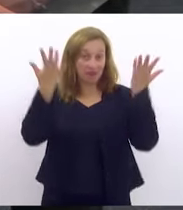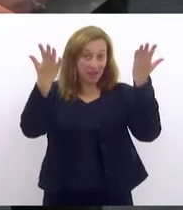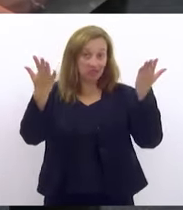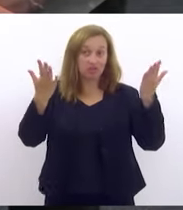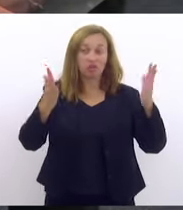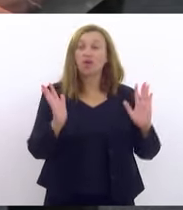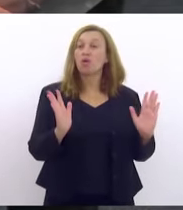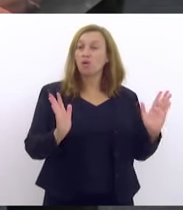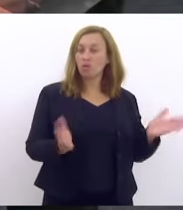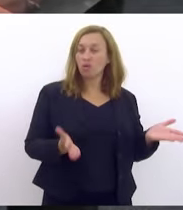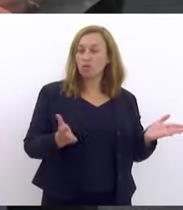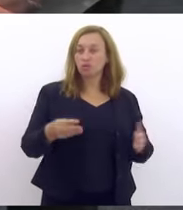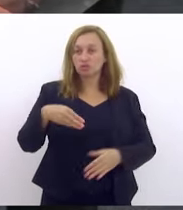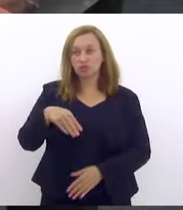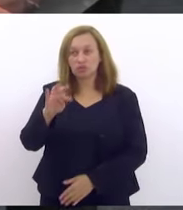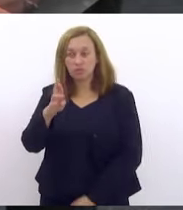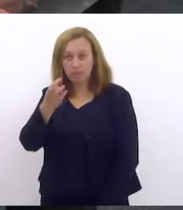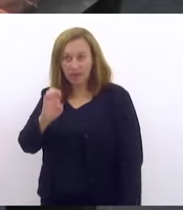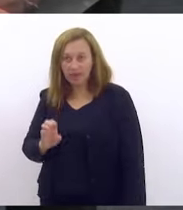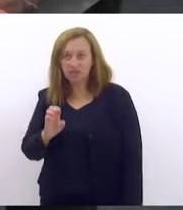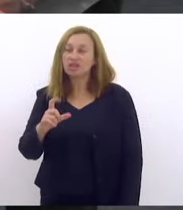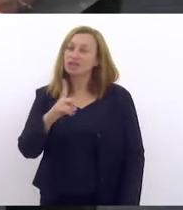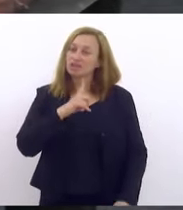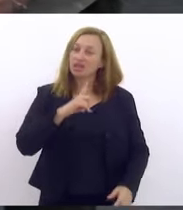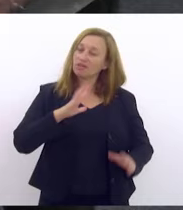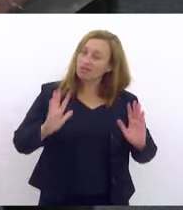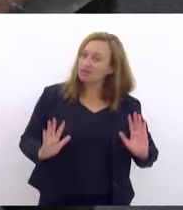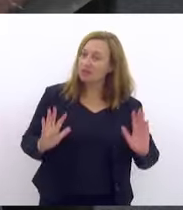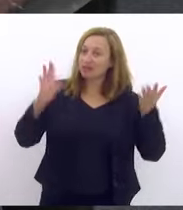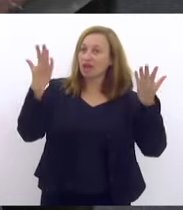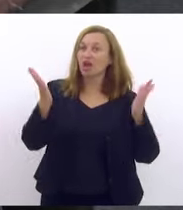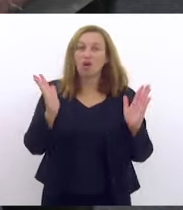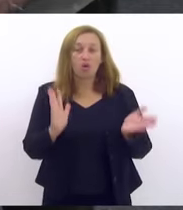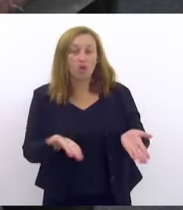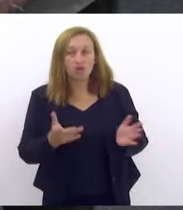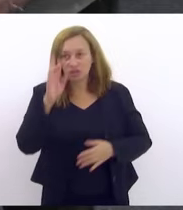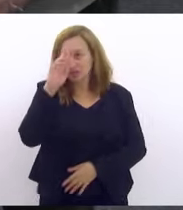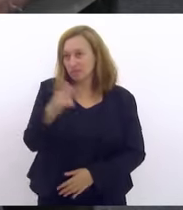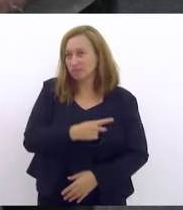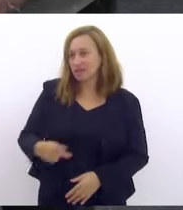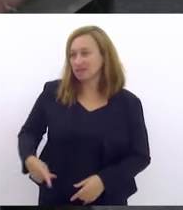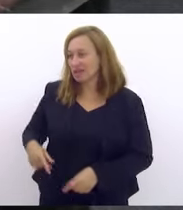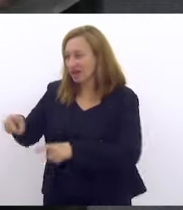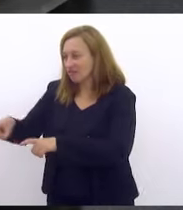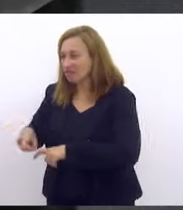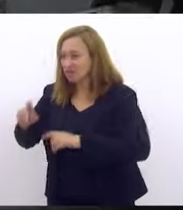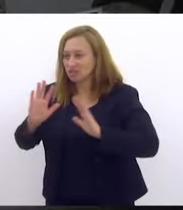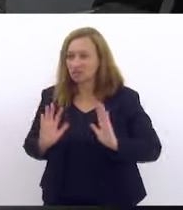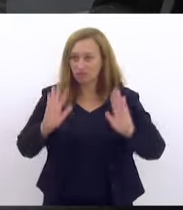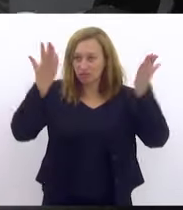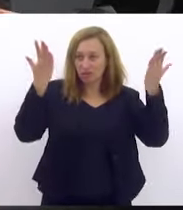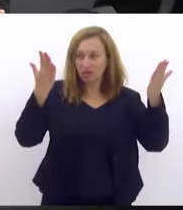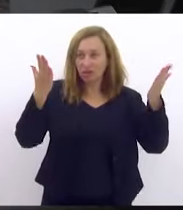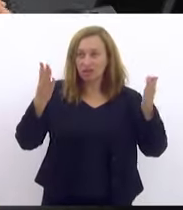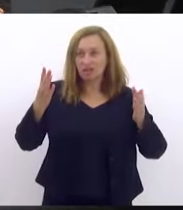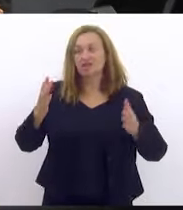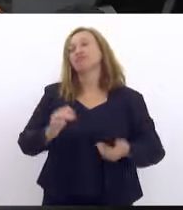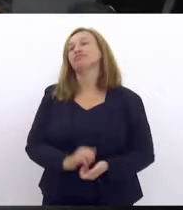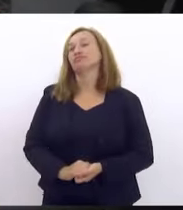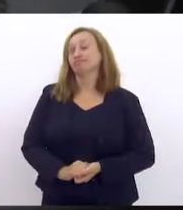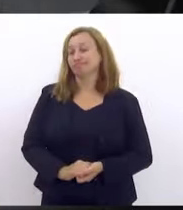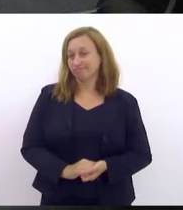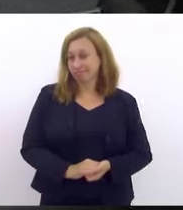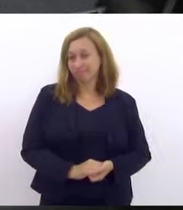Hoje os nossos mestres têm muito o que celebrar. Hoje, presidente, a festa na roça vai até mais tarde.